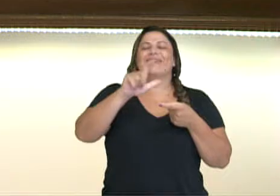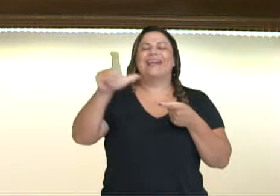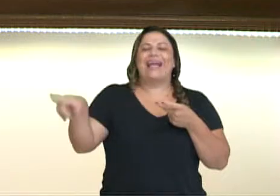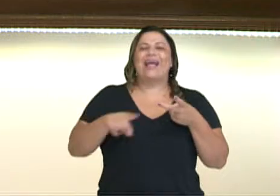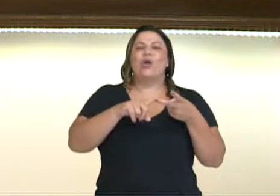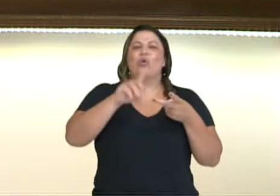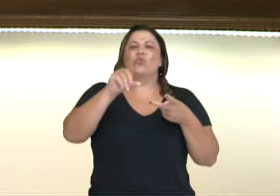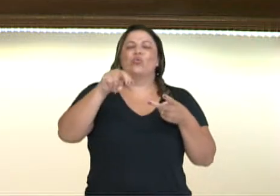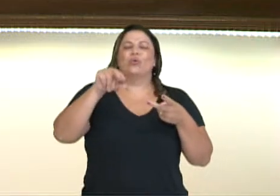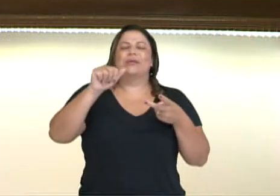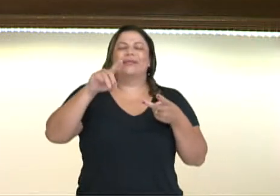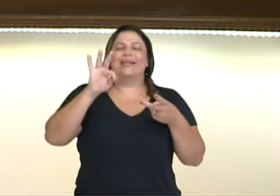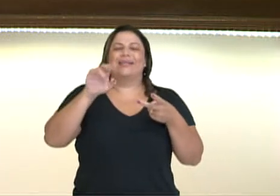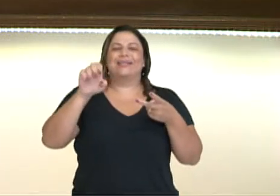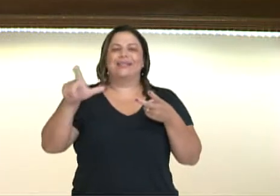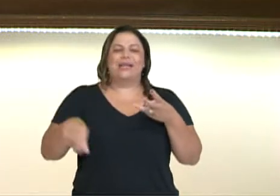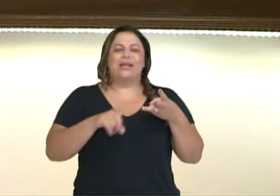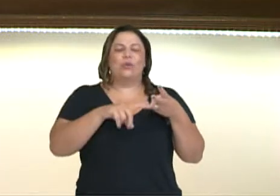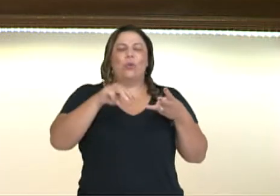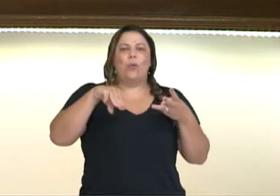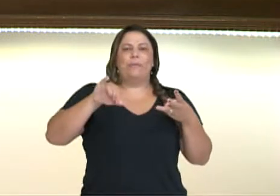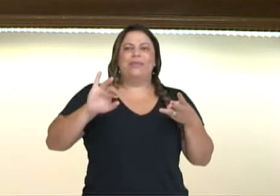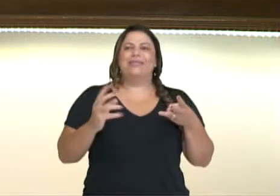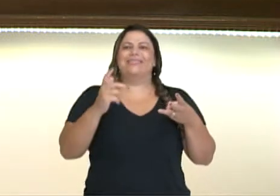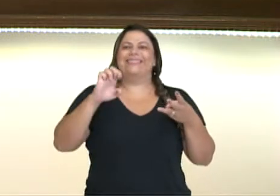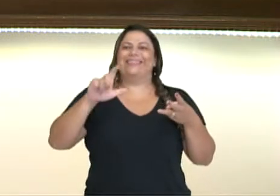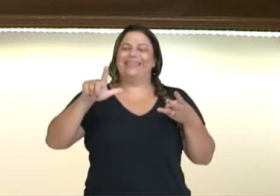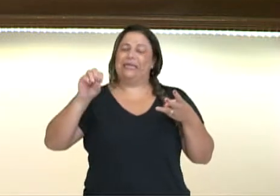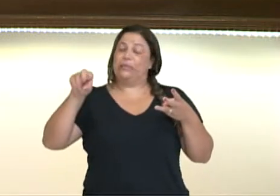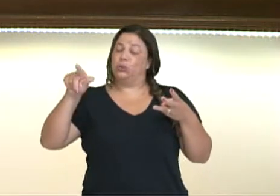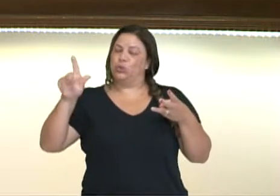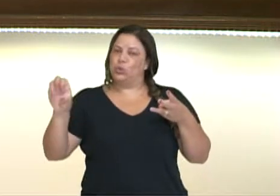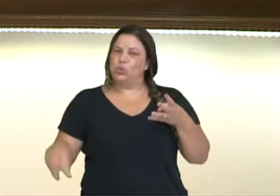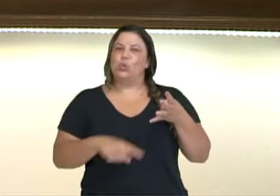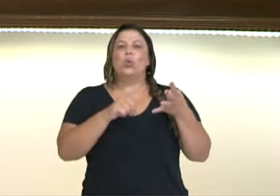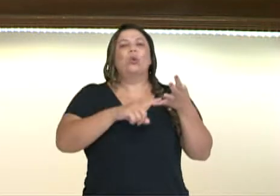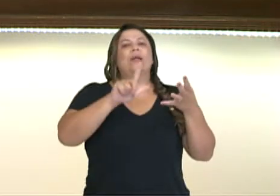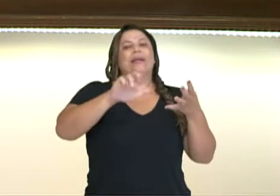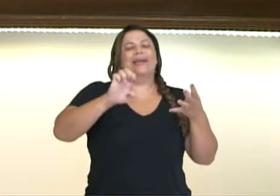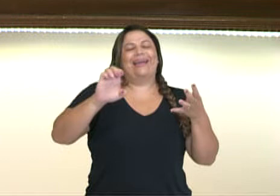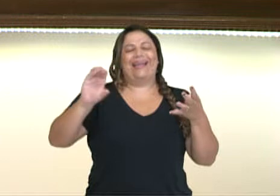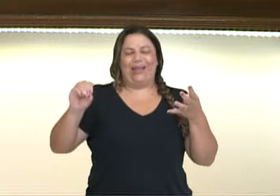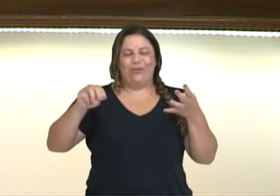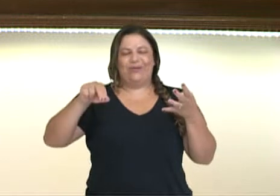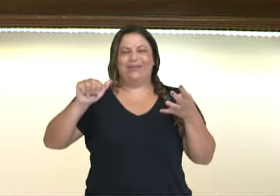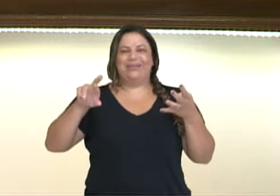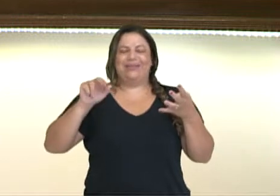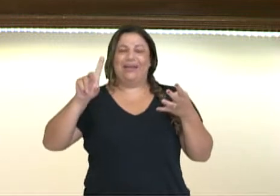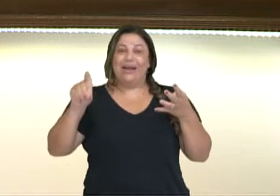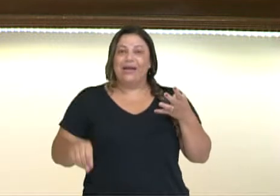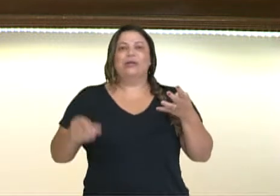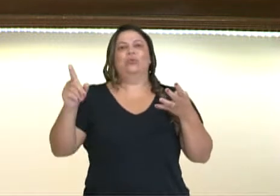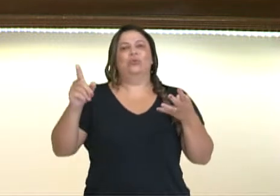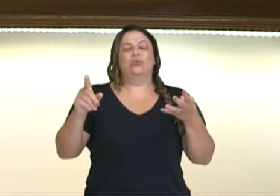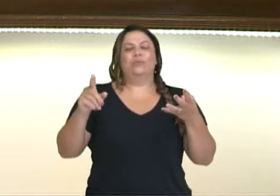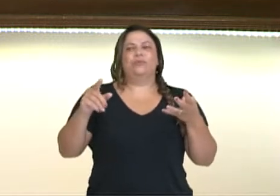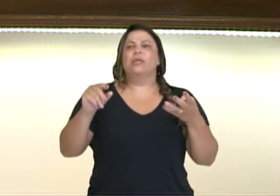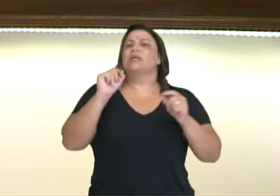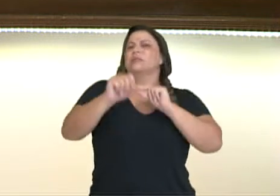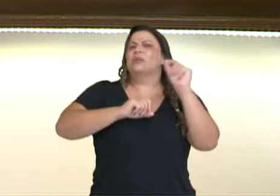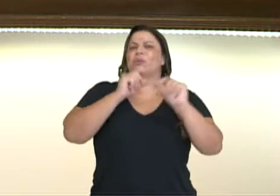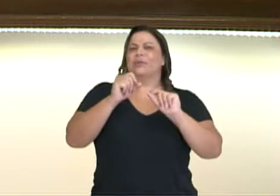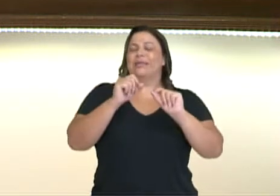Donatello, Michelangelo e Leonardo. São as tartarugas ninjas inspiradas no Renascimento, nos artistas do